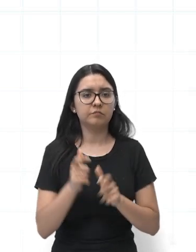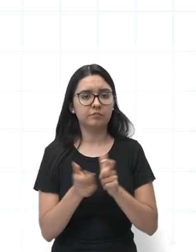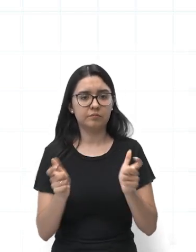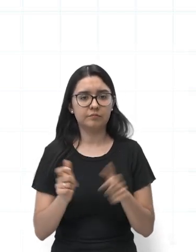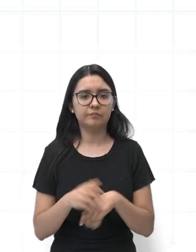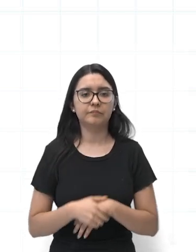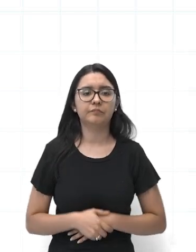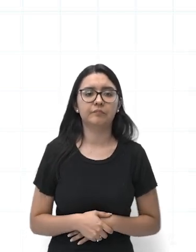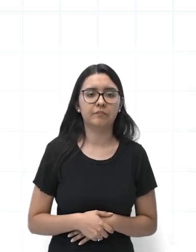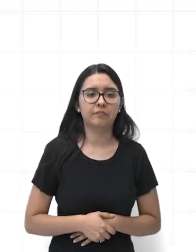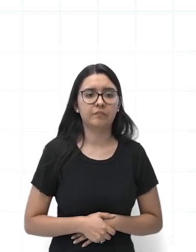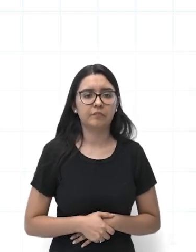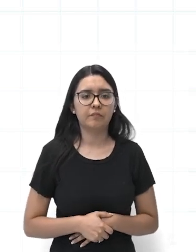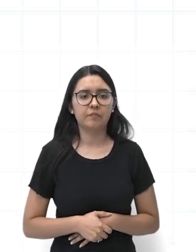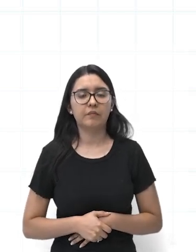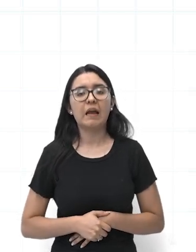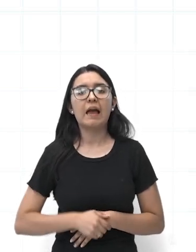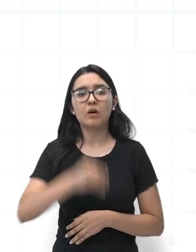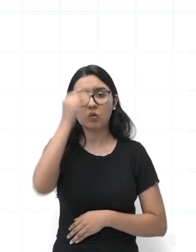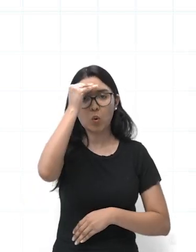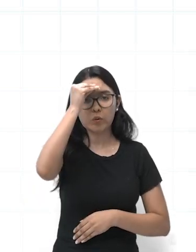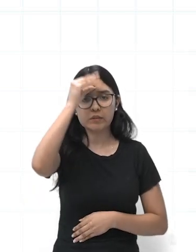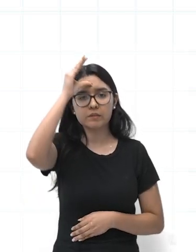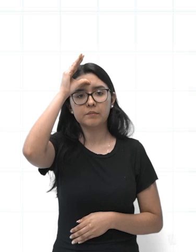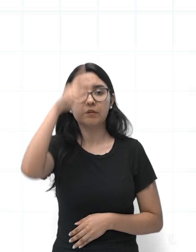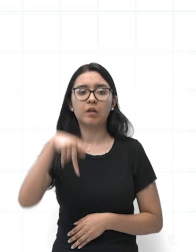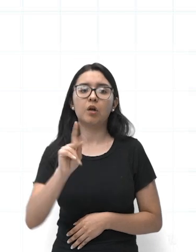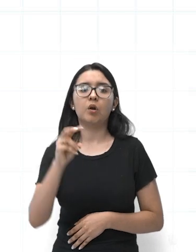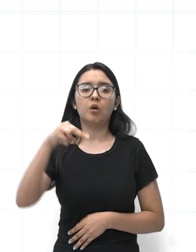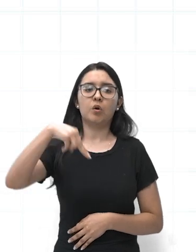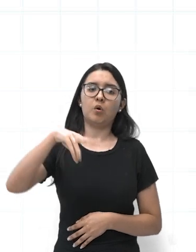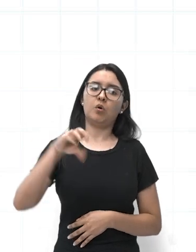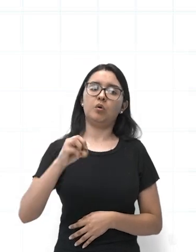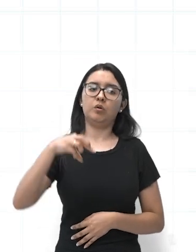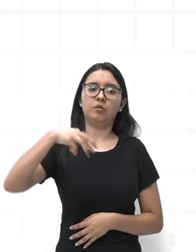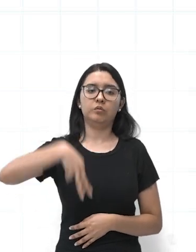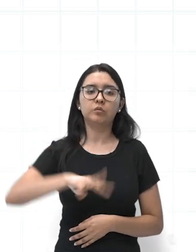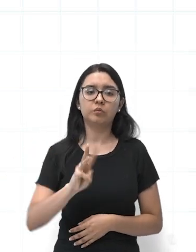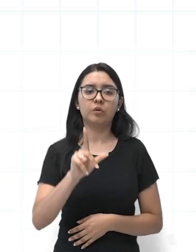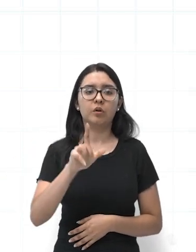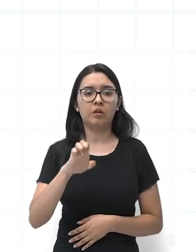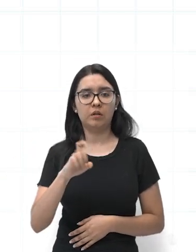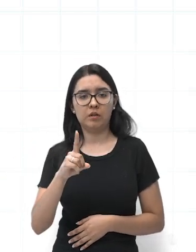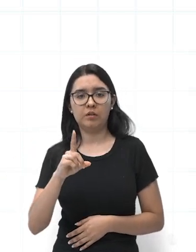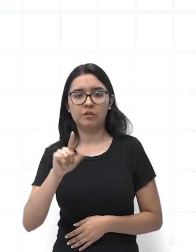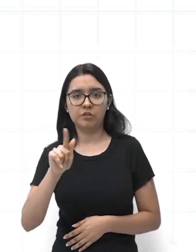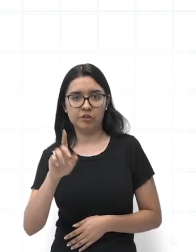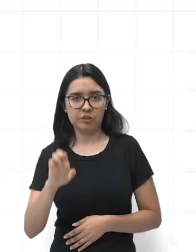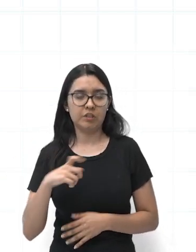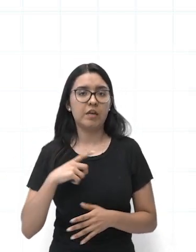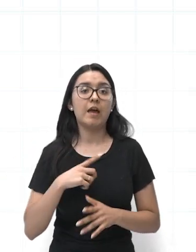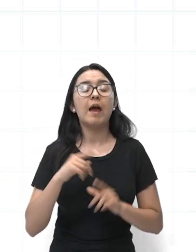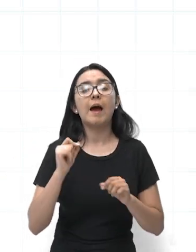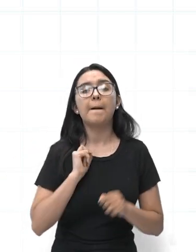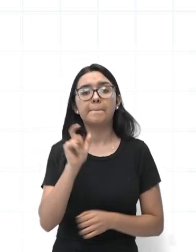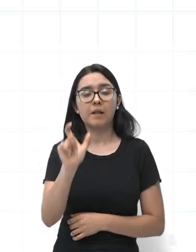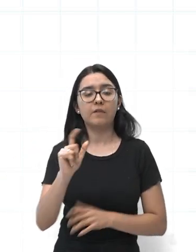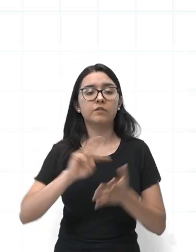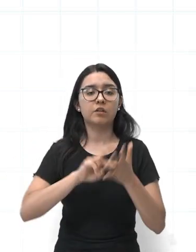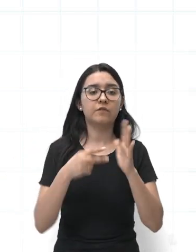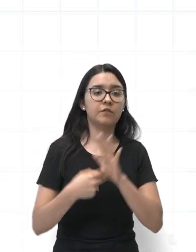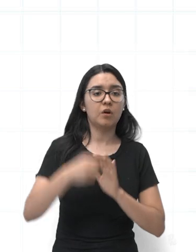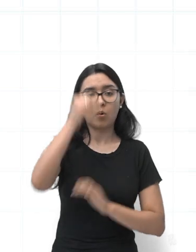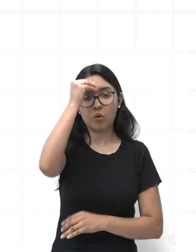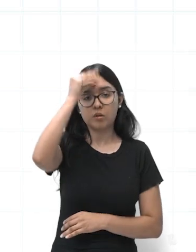Então, knowledge é conhecimento. A letra K aí, ela é muda, você não vai falar a letra K, só a partir do N. Então,